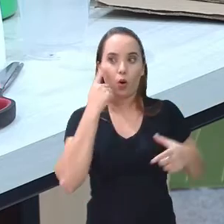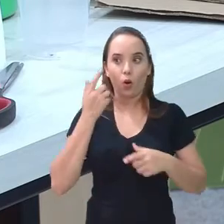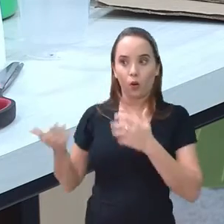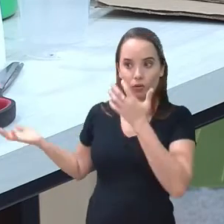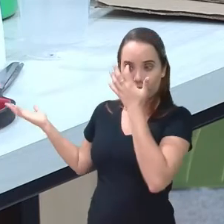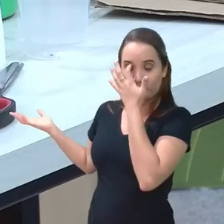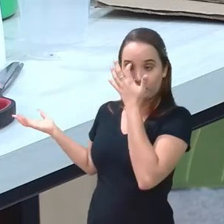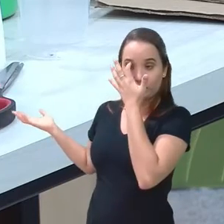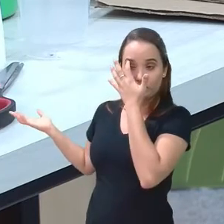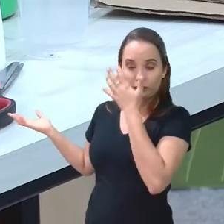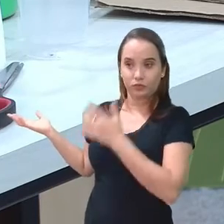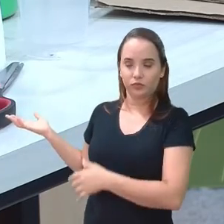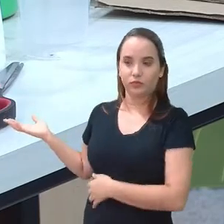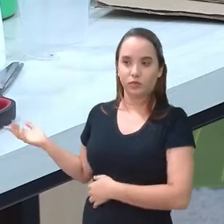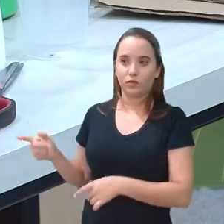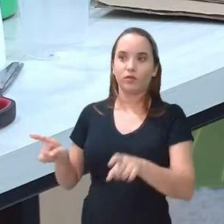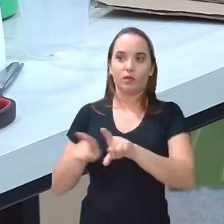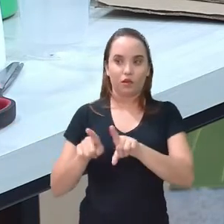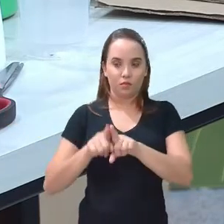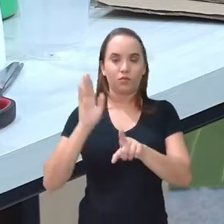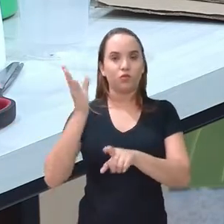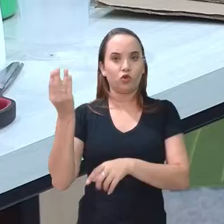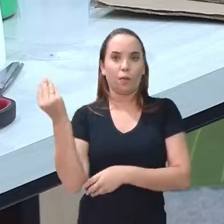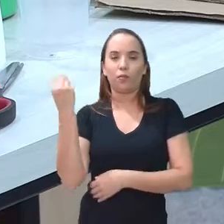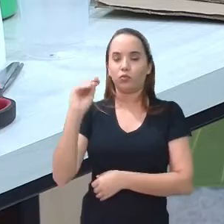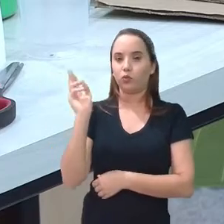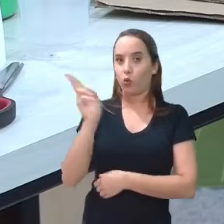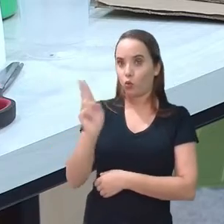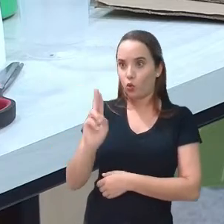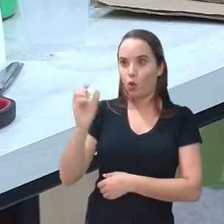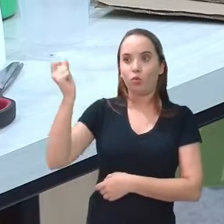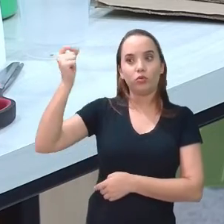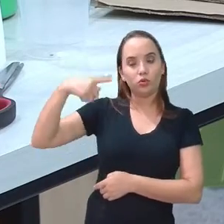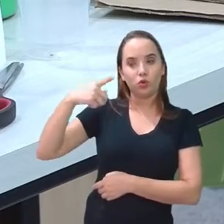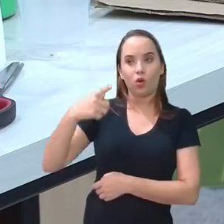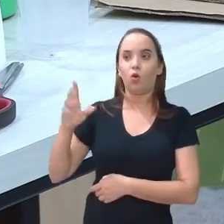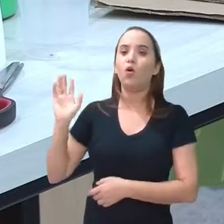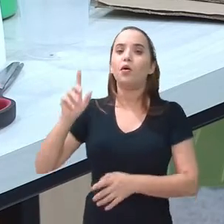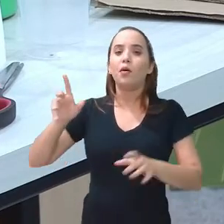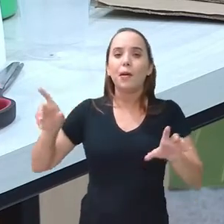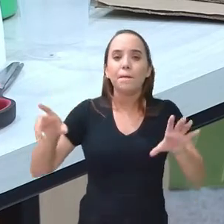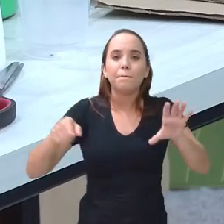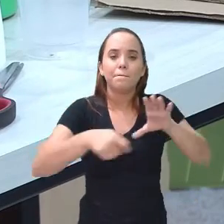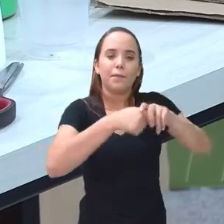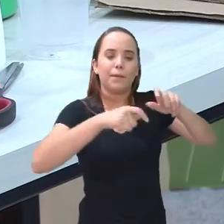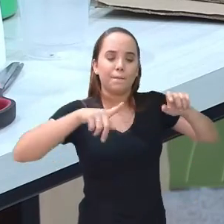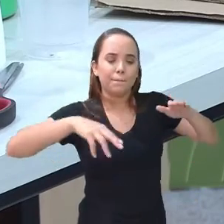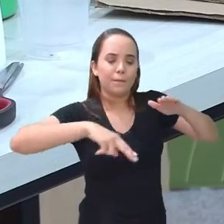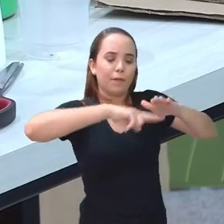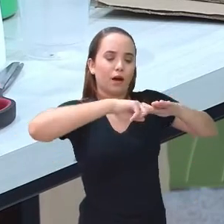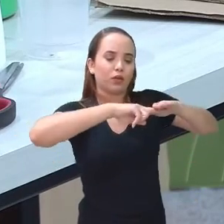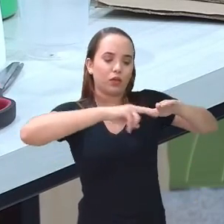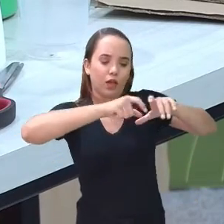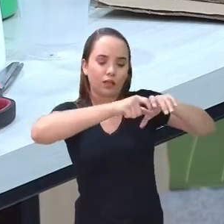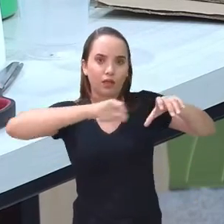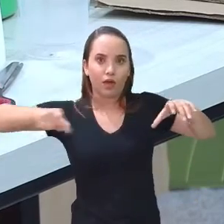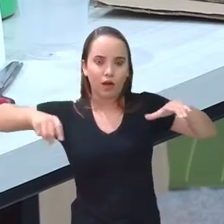Sol e prendi aqui, ó, aquela tirinha maior, mais longa.